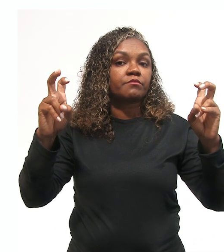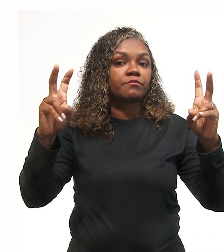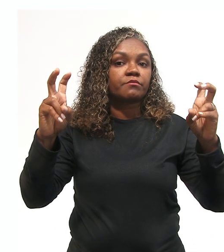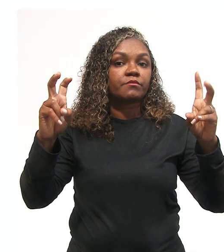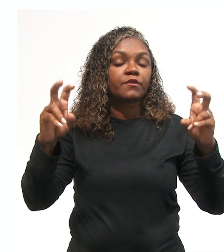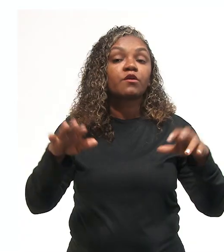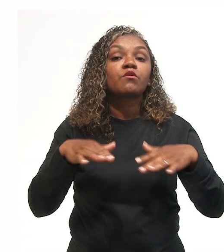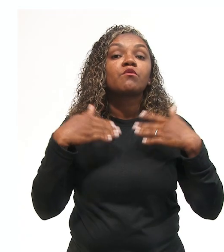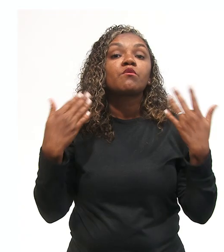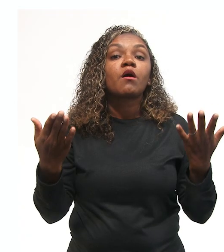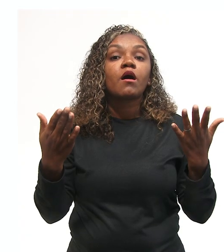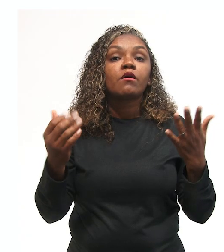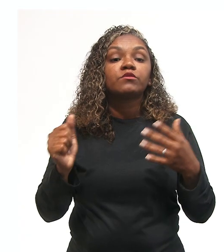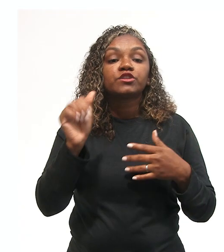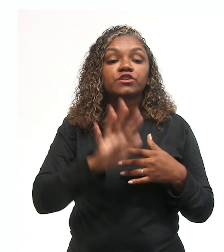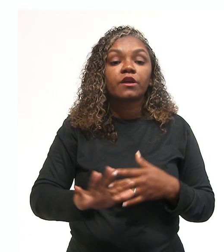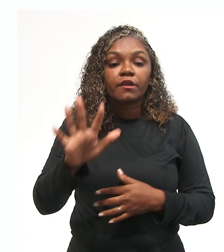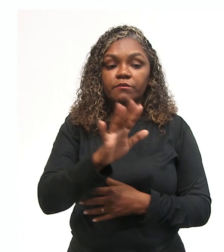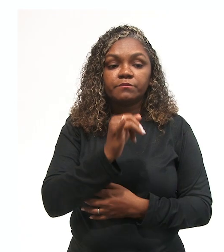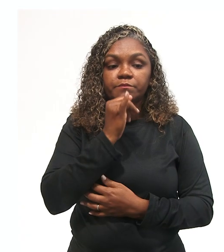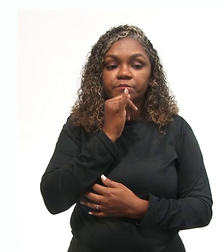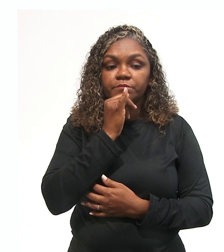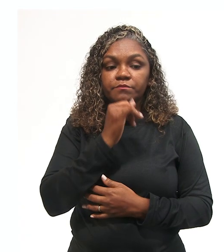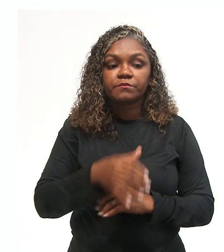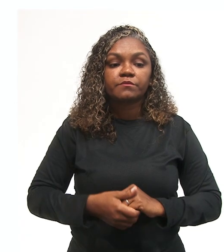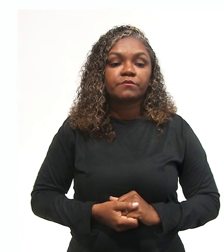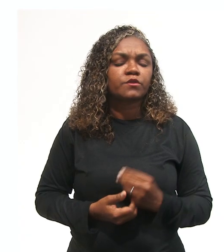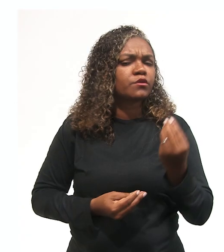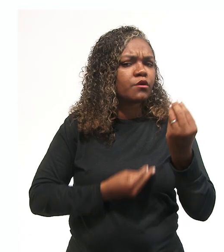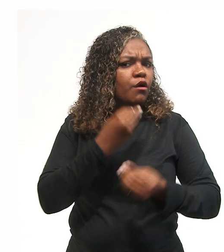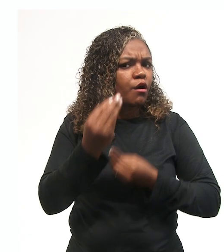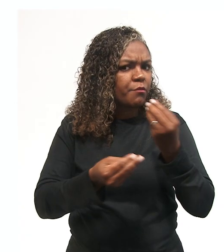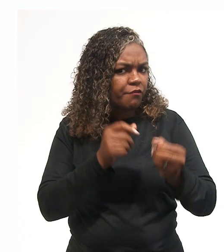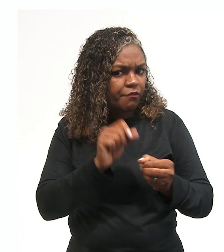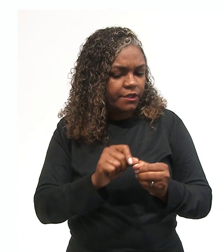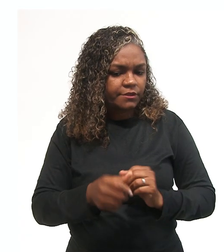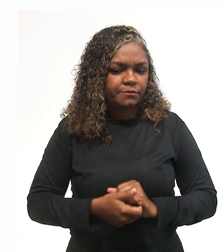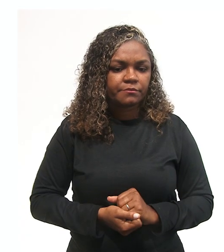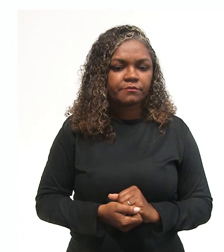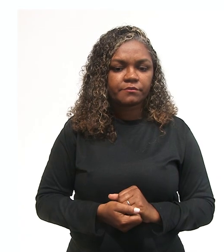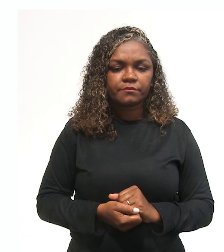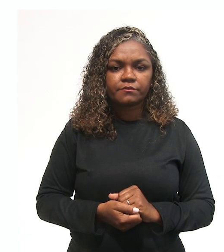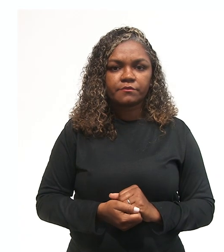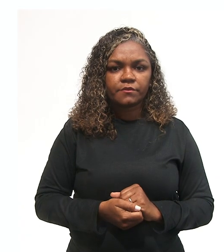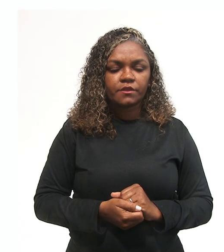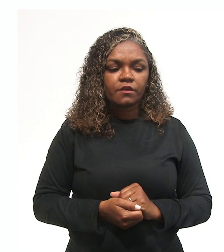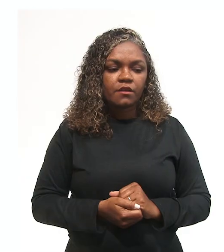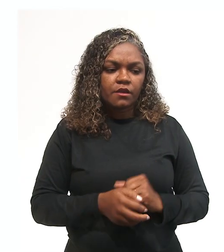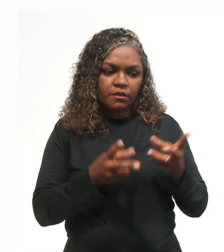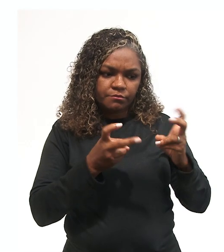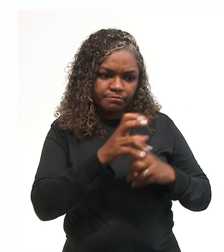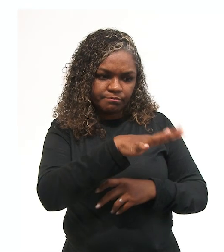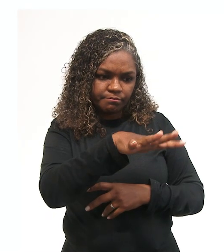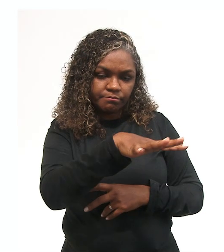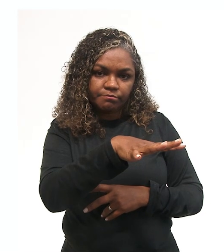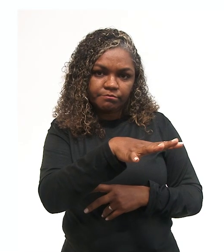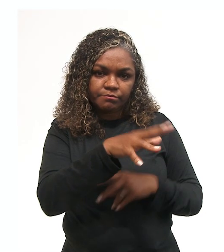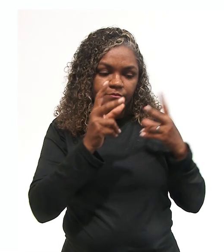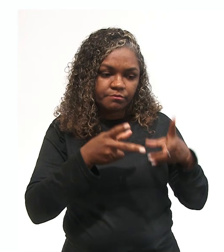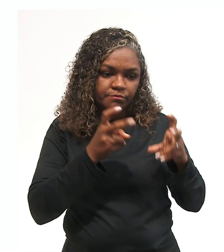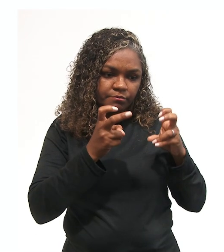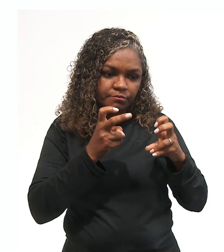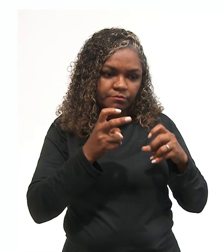assunto geral que vai ser abordado, tá? Como que você define isso? Olha só, escolher um campo de interesse que